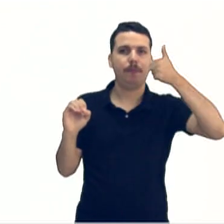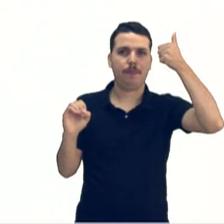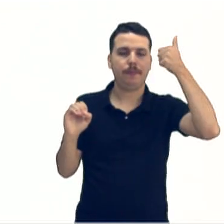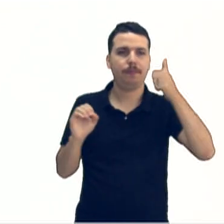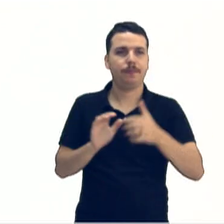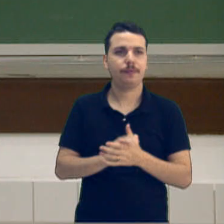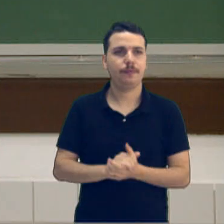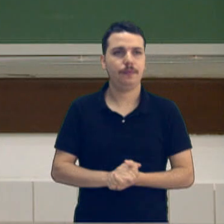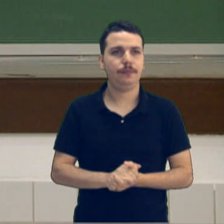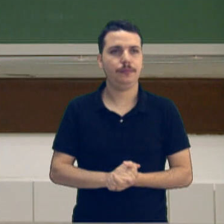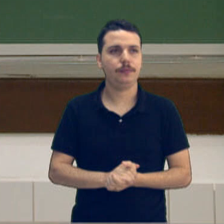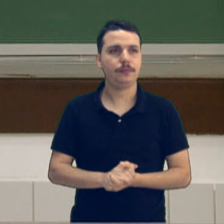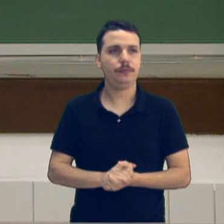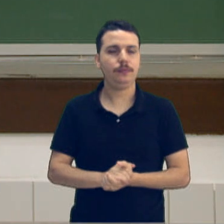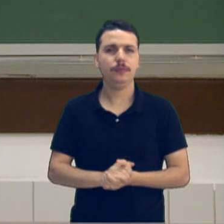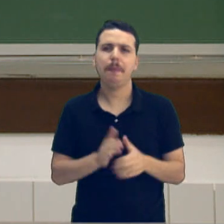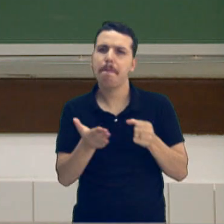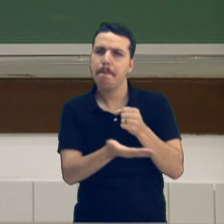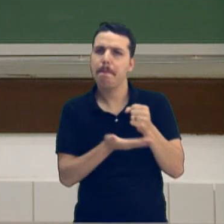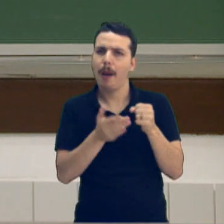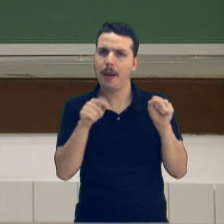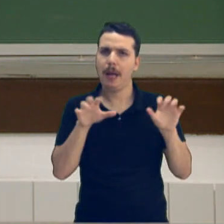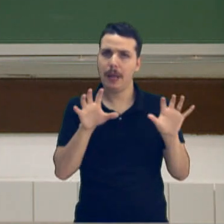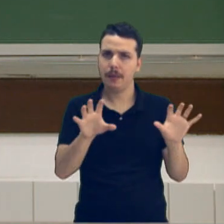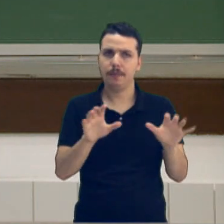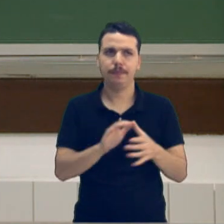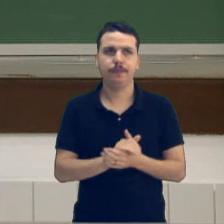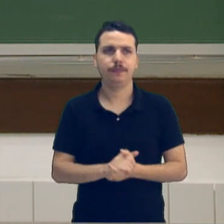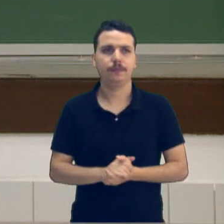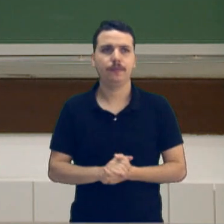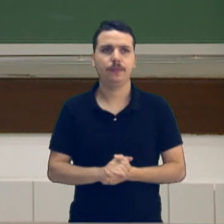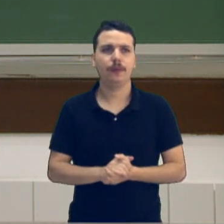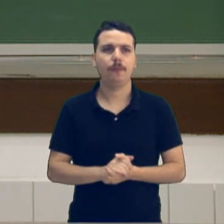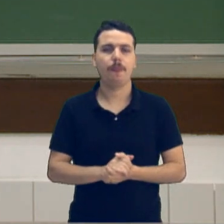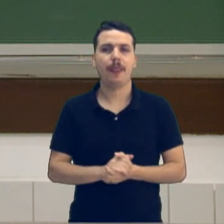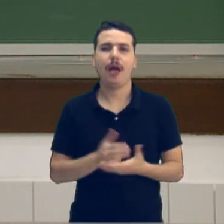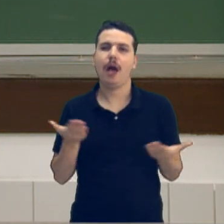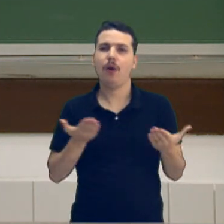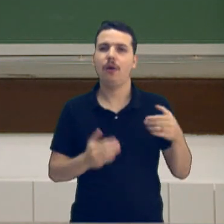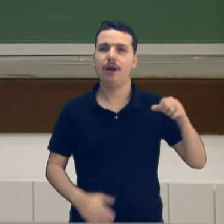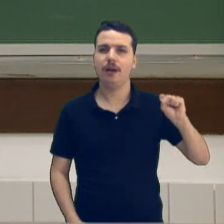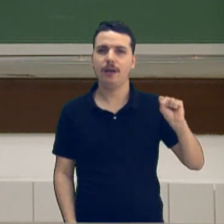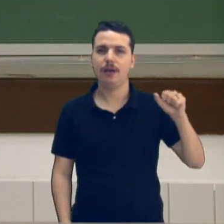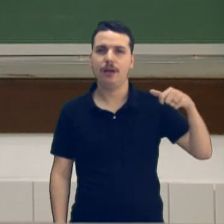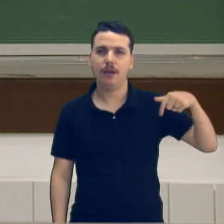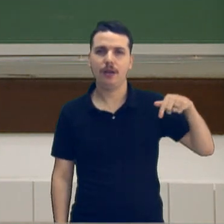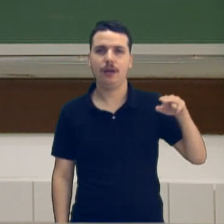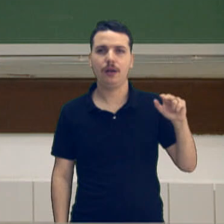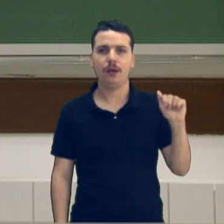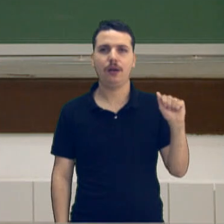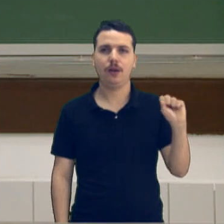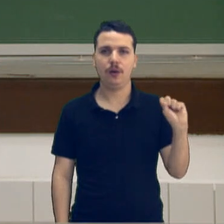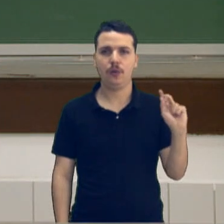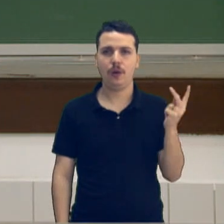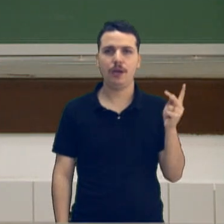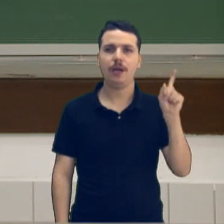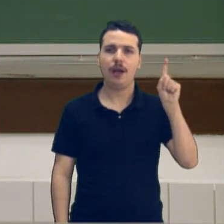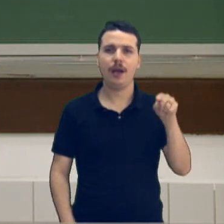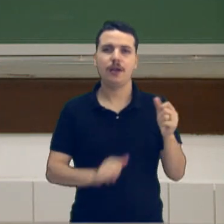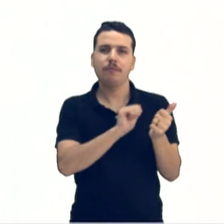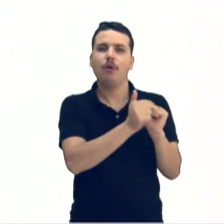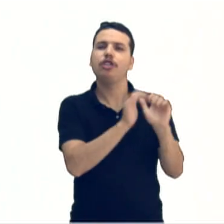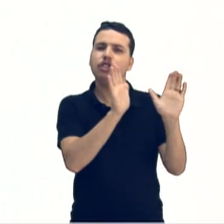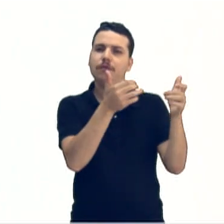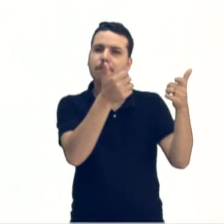atleta. Basicamente é isso. E agora o squash, né, que é aquele que a gente já falou